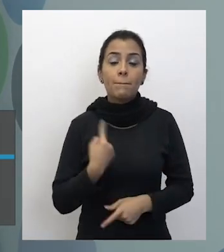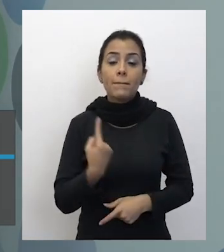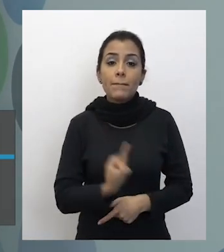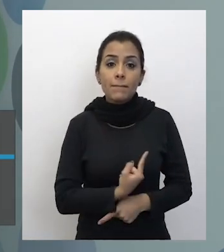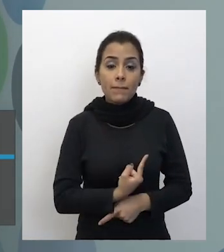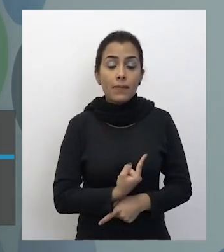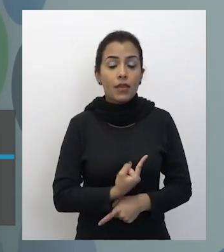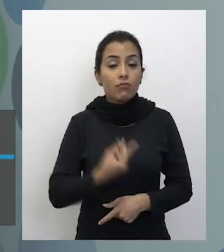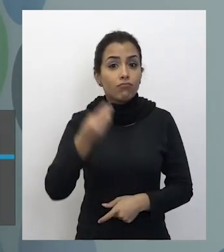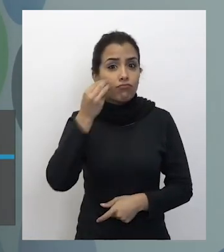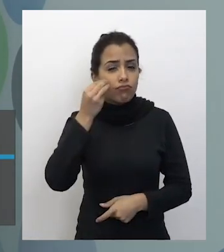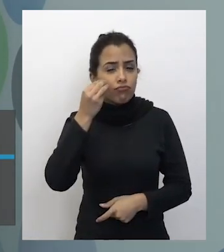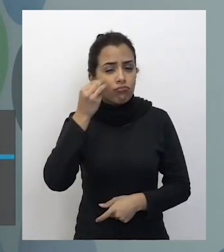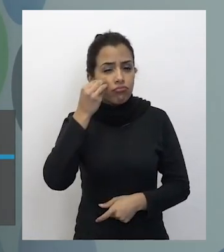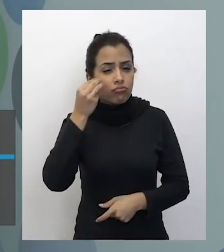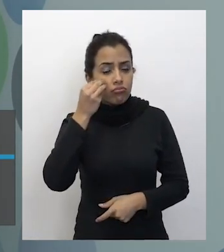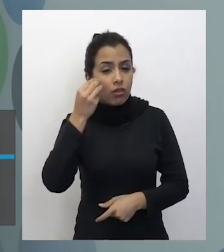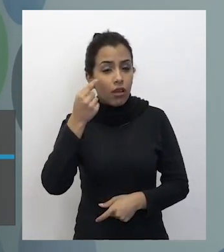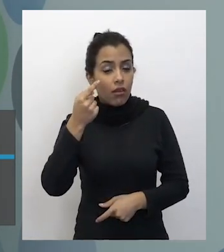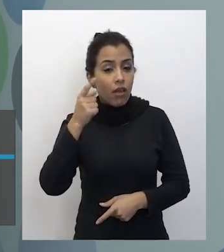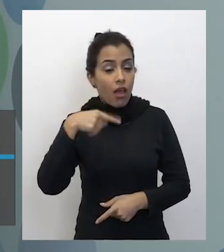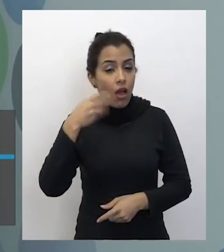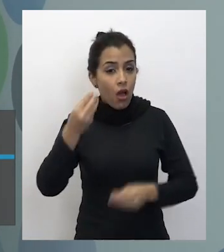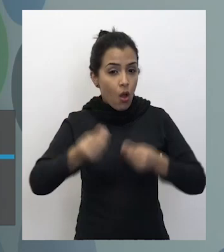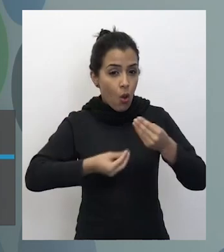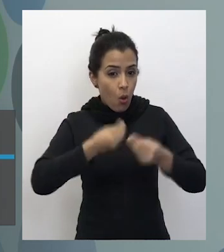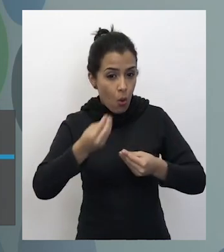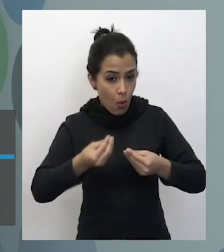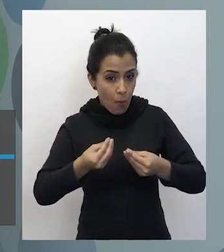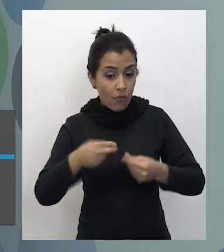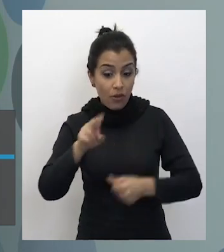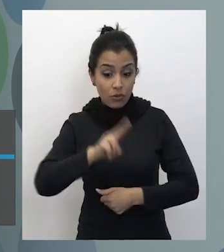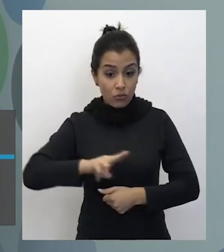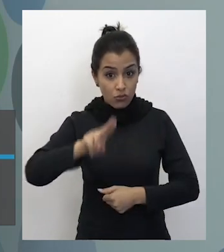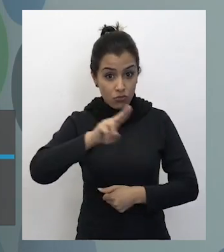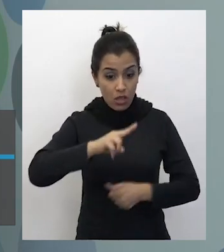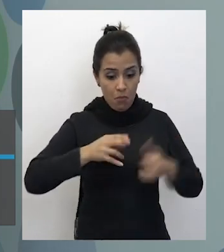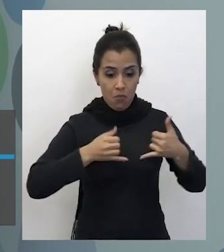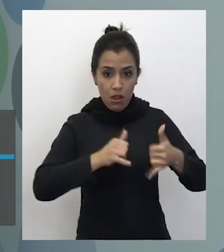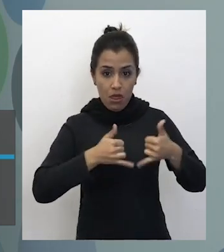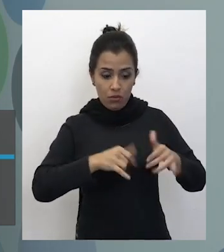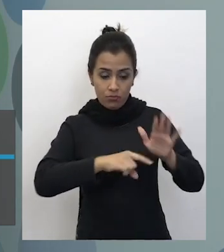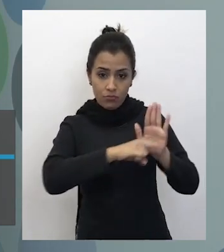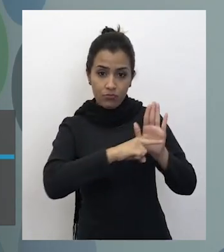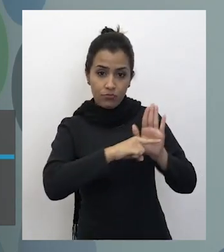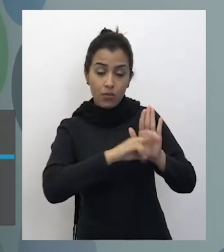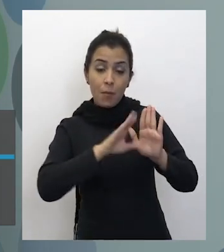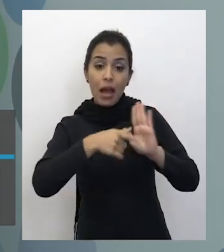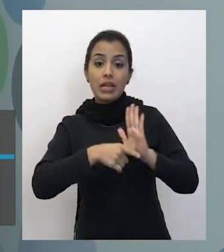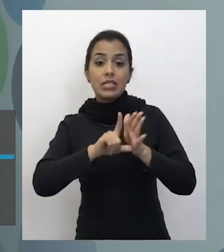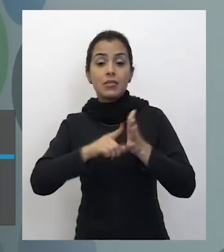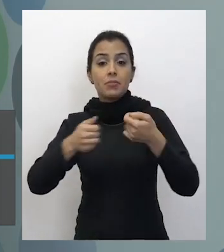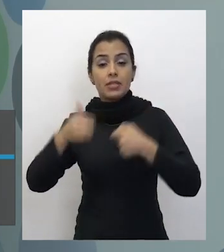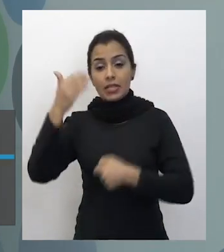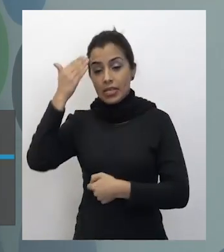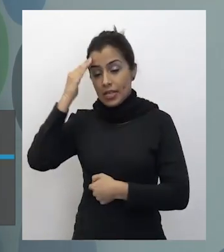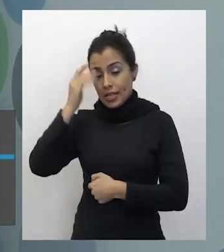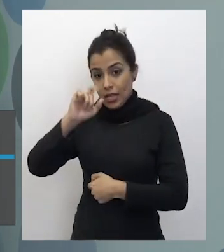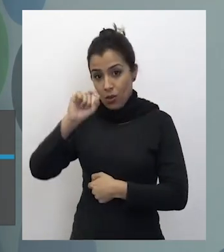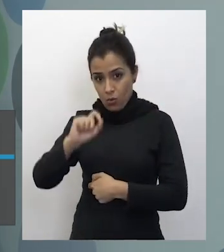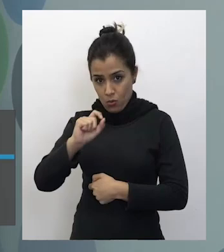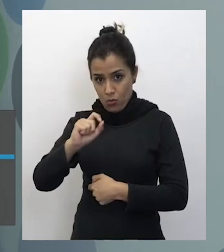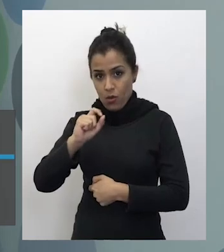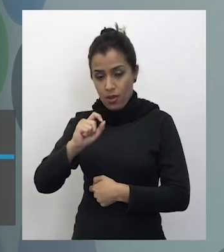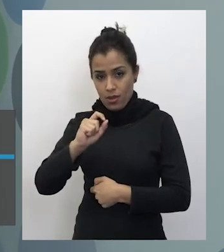um teste que ele é da seguinte forma, ele vai usar essa carga. Mas antes, o que você precisa entender, antes de eu chegar